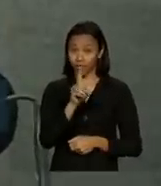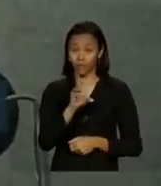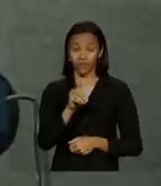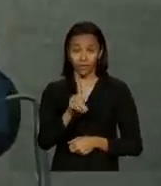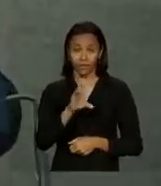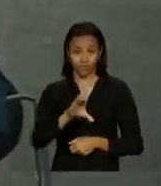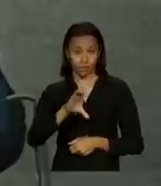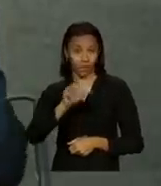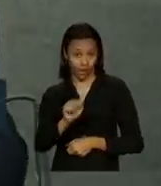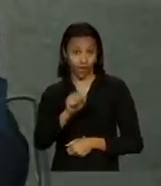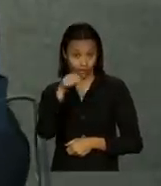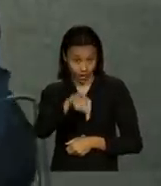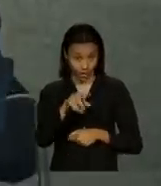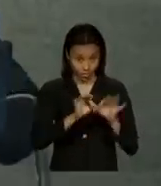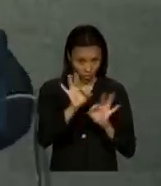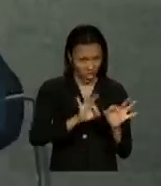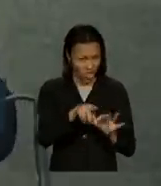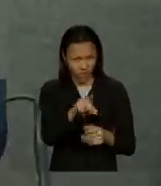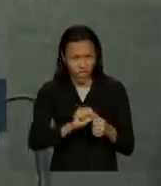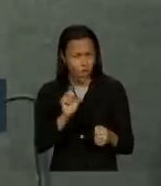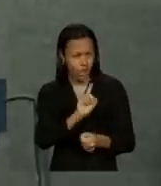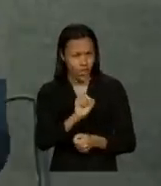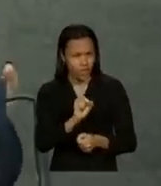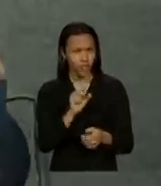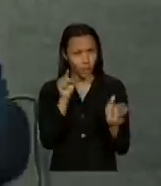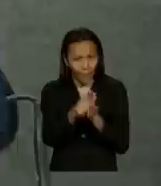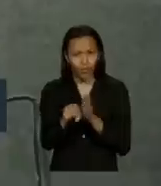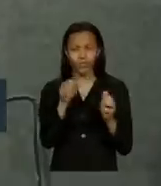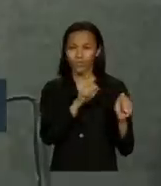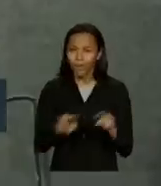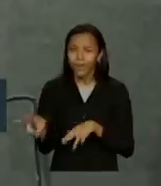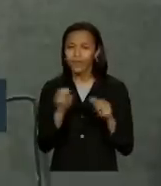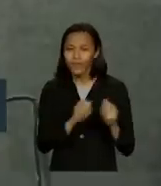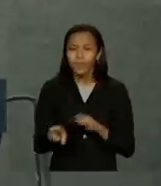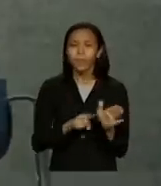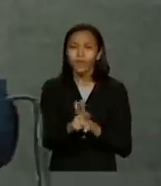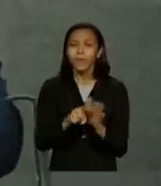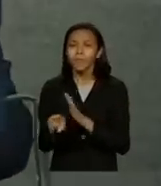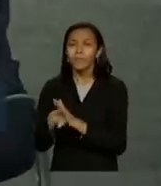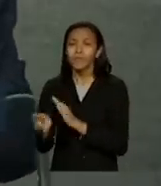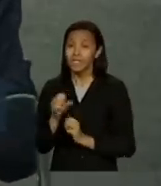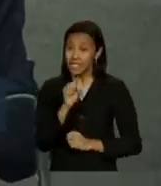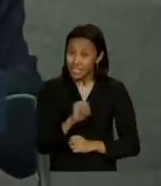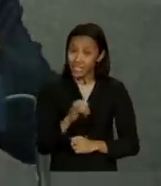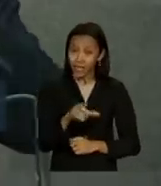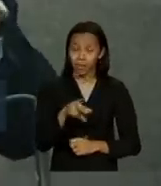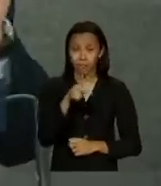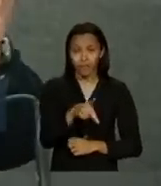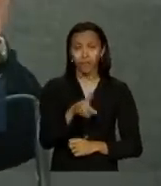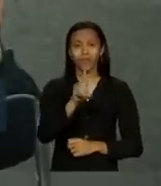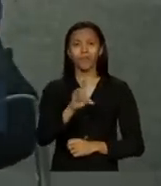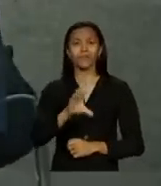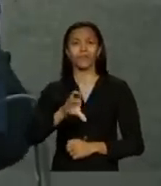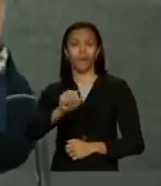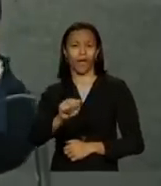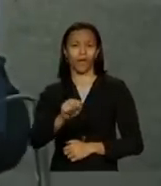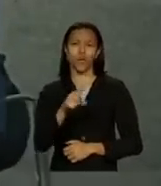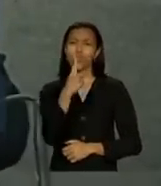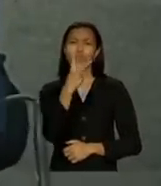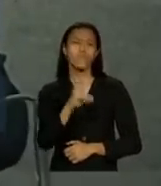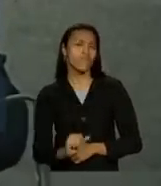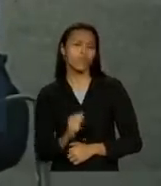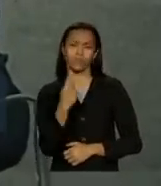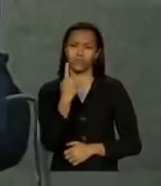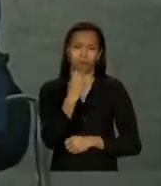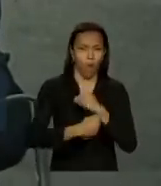né bom se tu não fizesse eu tenho que te perguntar toda semana como é que tá o projeto não se tem o PDCA eu posso falar cada meio ano uma vez por